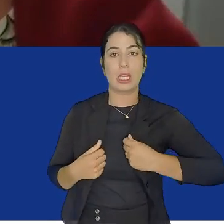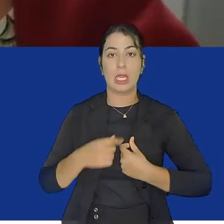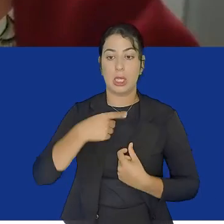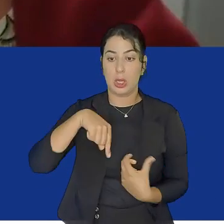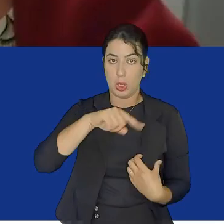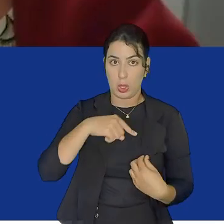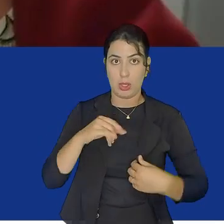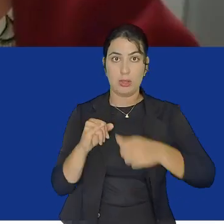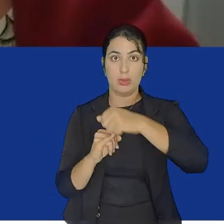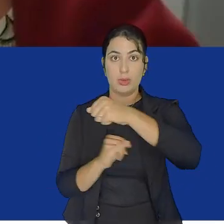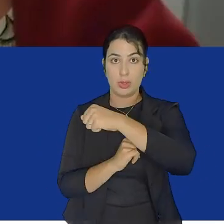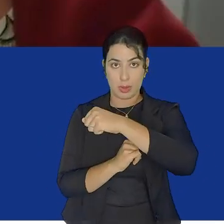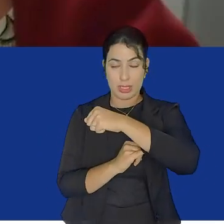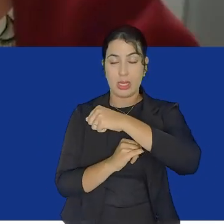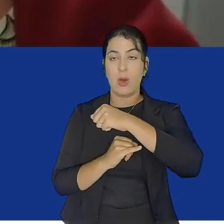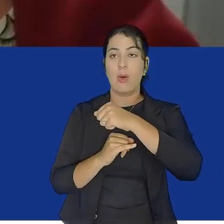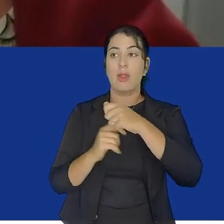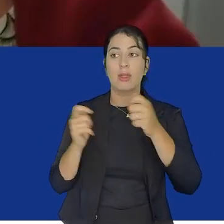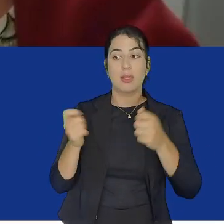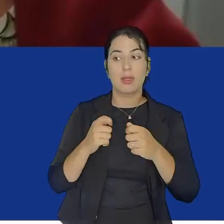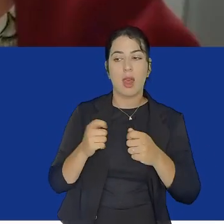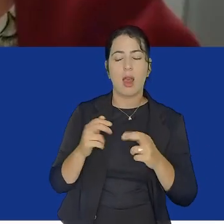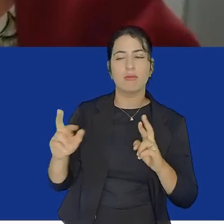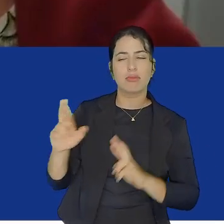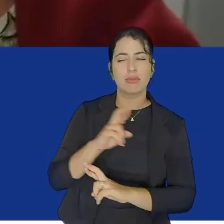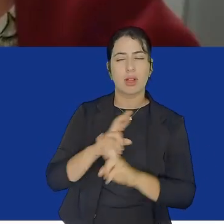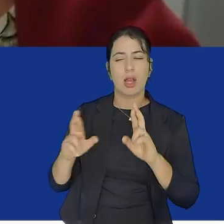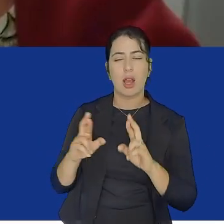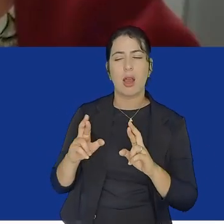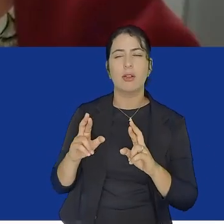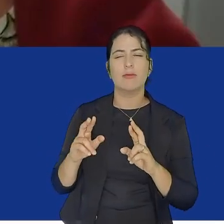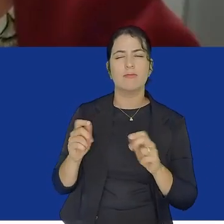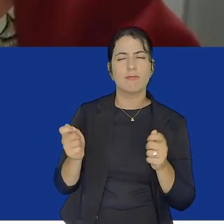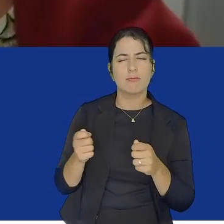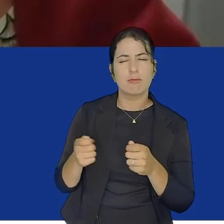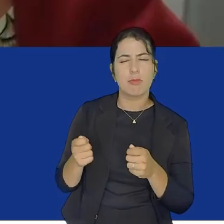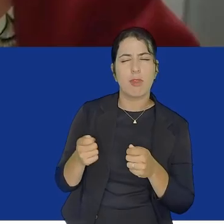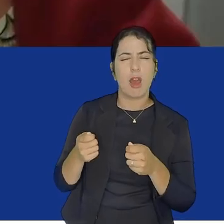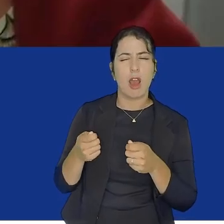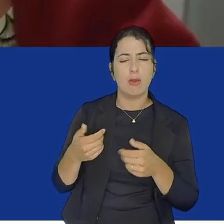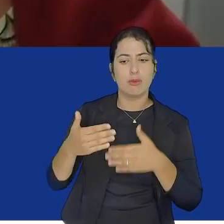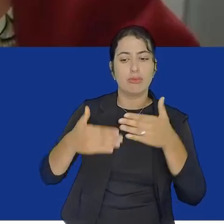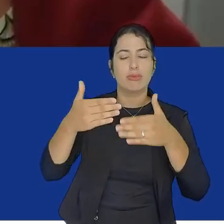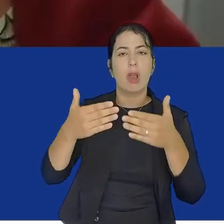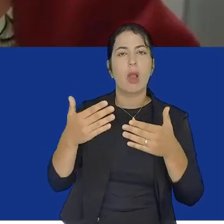dentro das nossas relações, como que vocês veem isso, essa possibilidade da gente dar esse